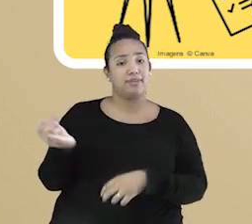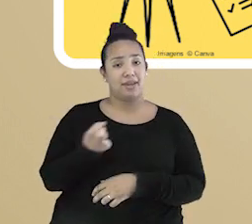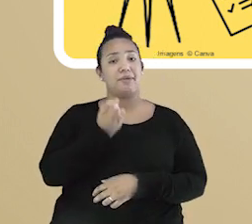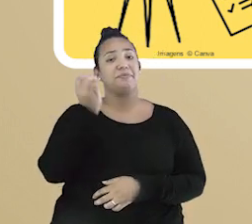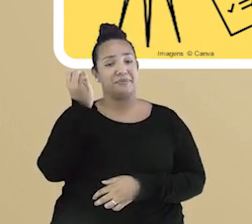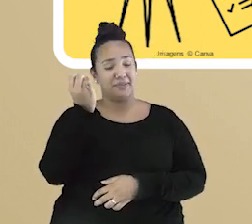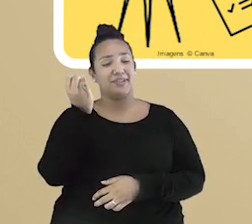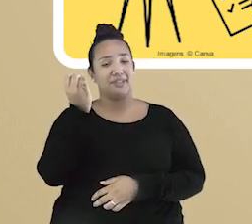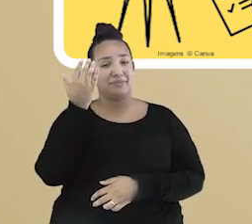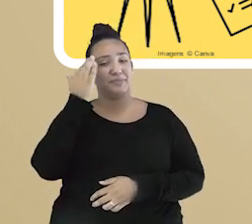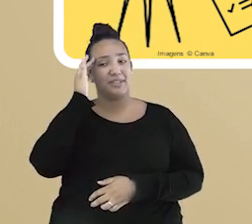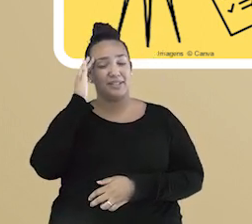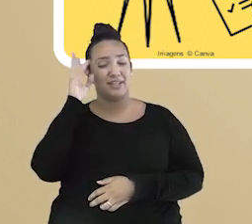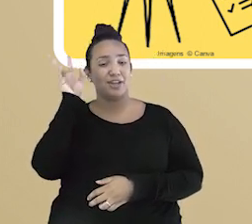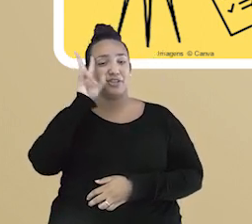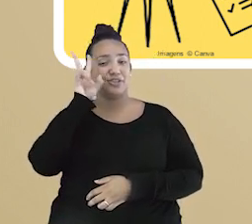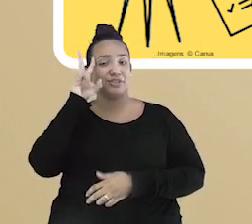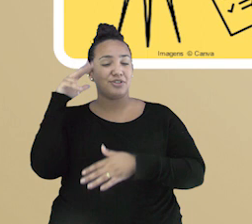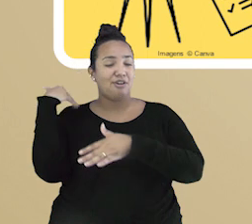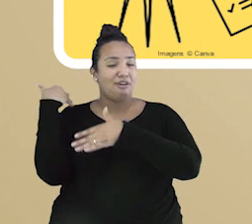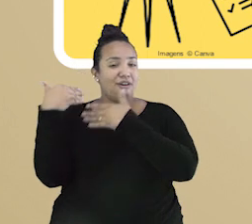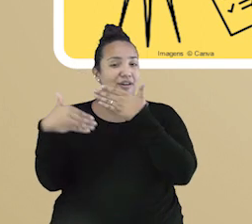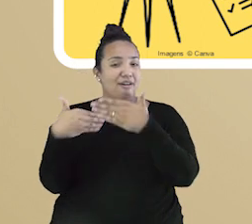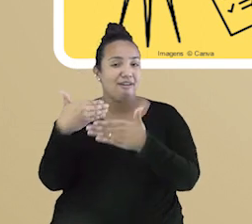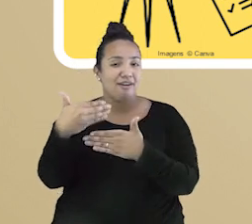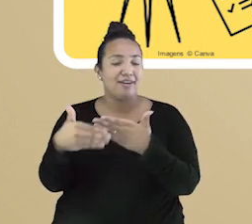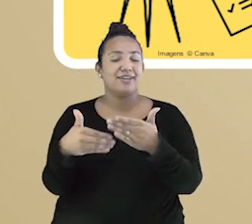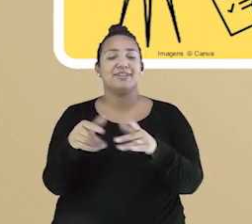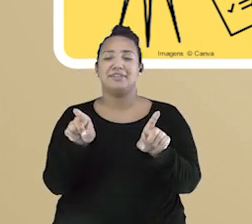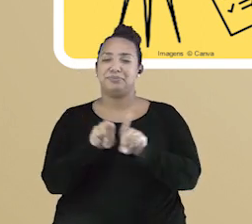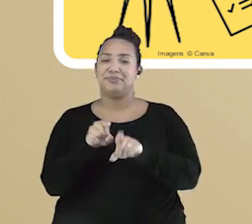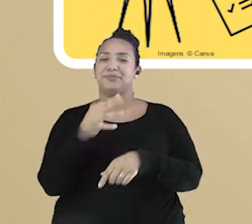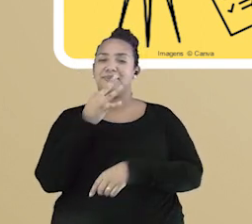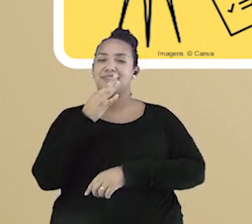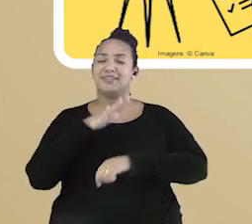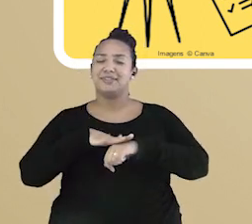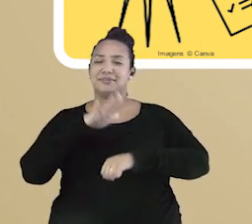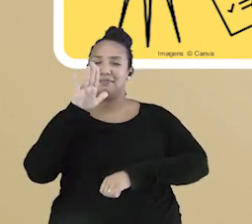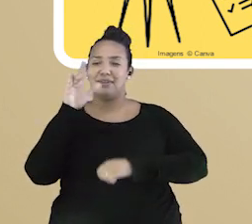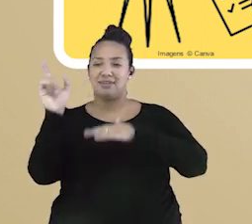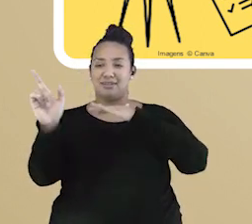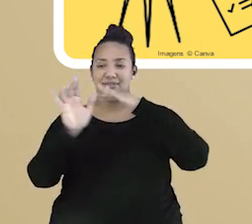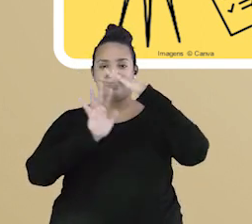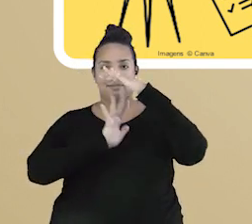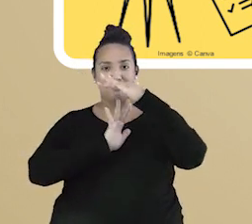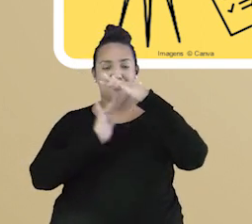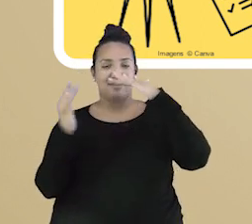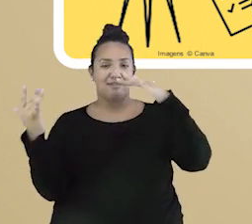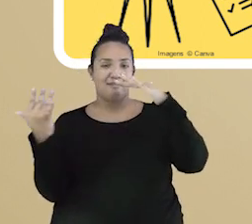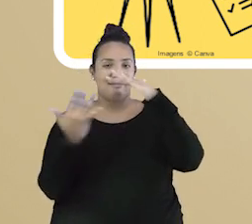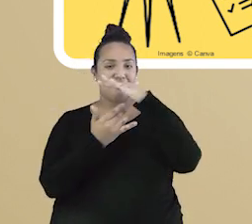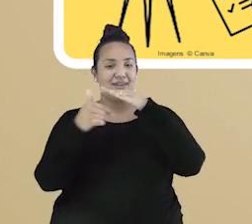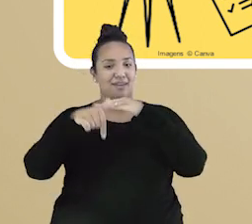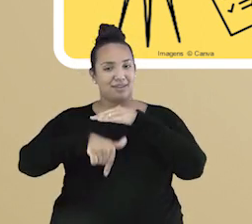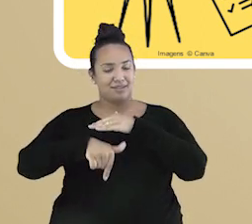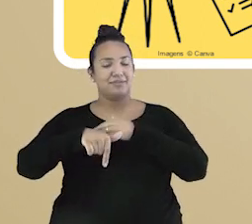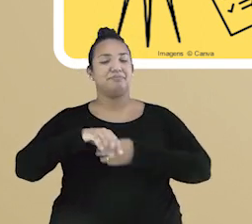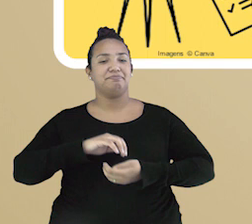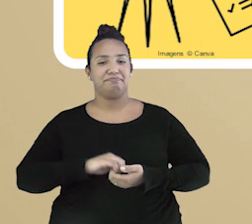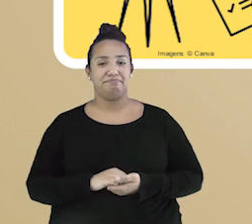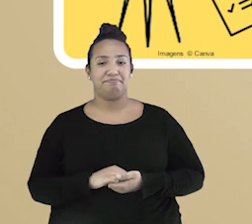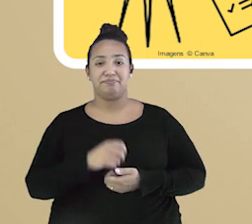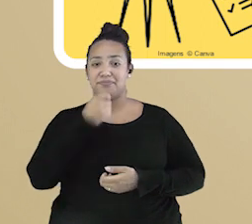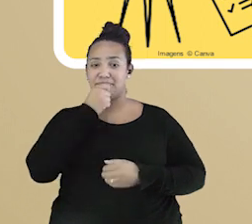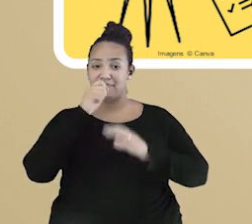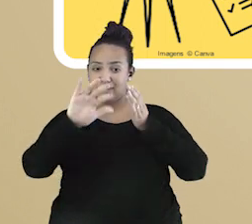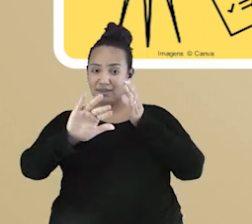laços, entender a história do seu entrevistado e também conhecer um pouco mais sobre a migração aqui no nosso estado. Mande sua